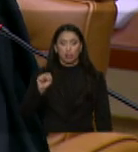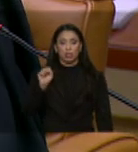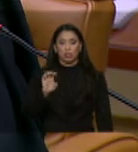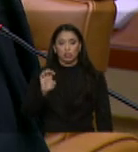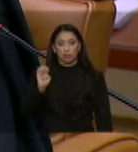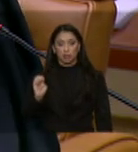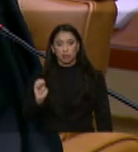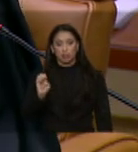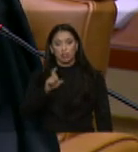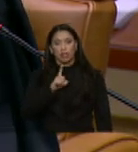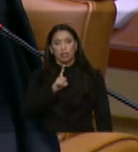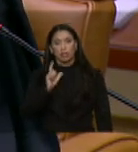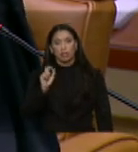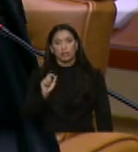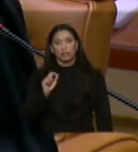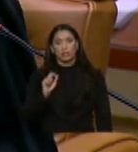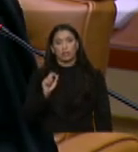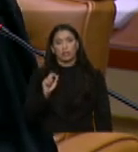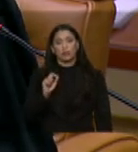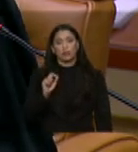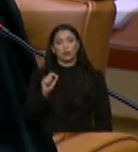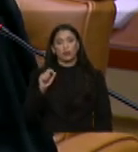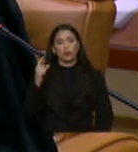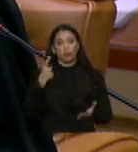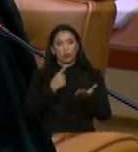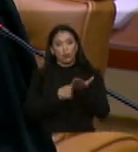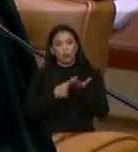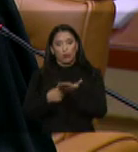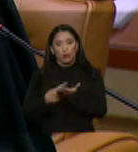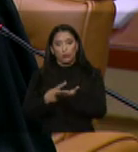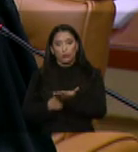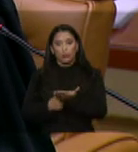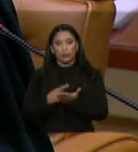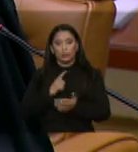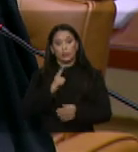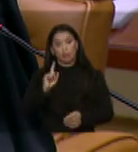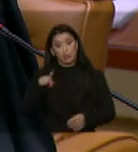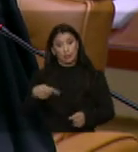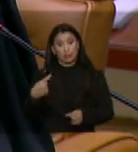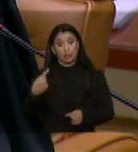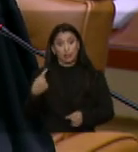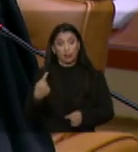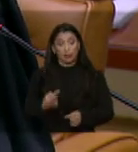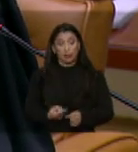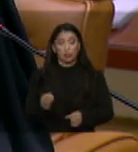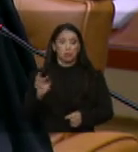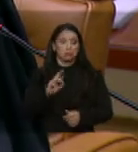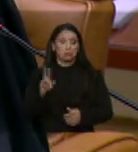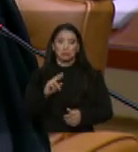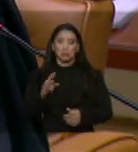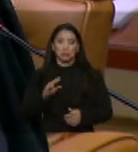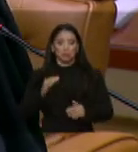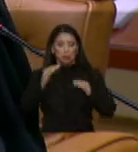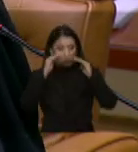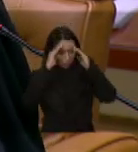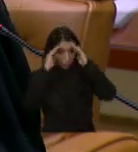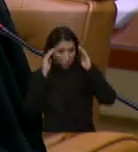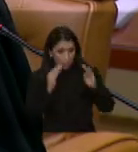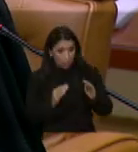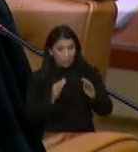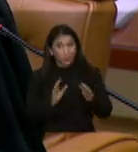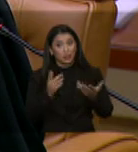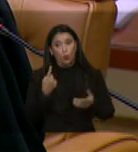que ao invés de cumprir deveria ter cumprido e depois recorrido não cumpriu por dias foi aplicada